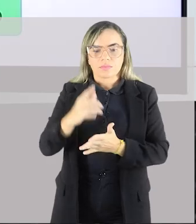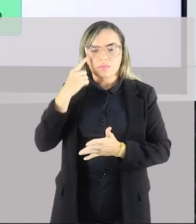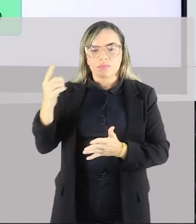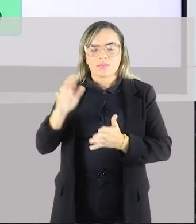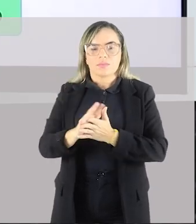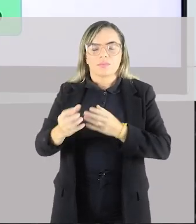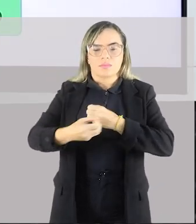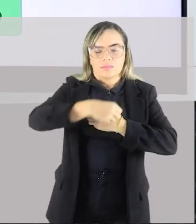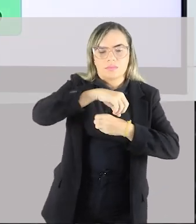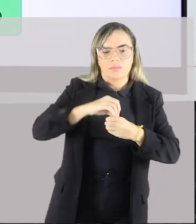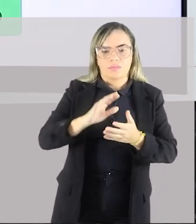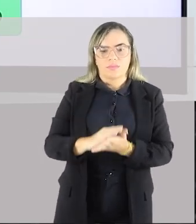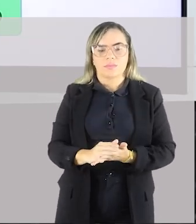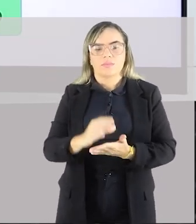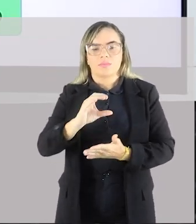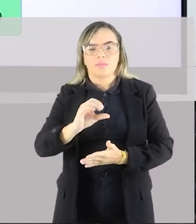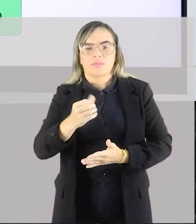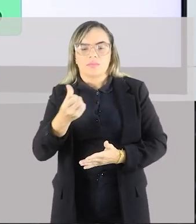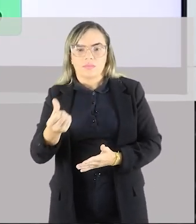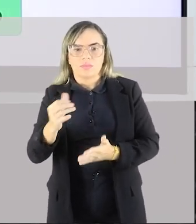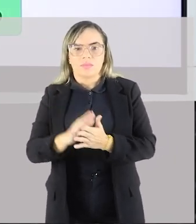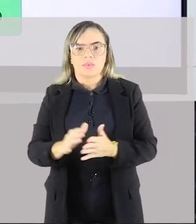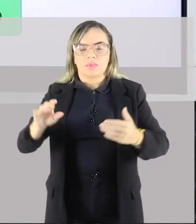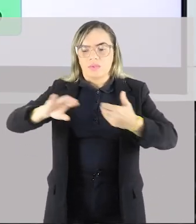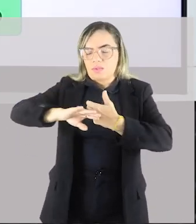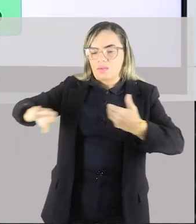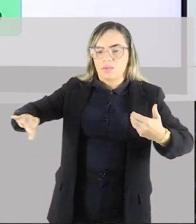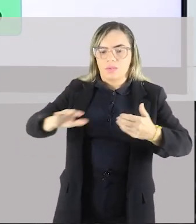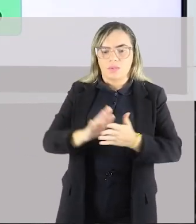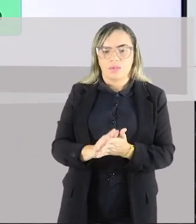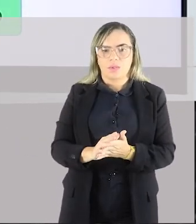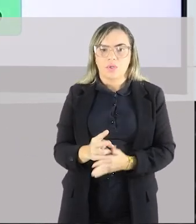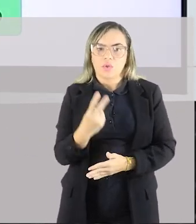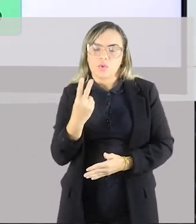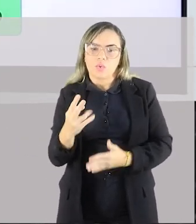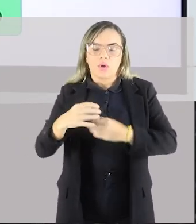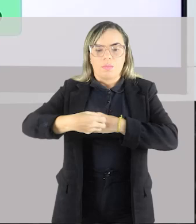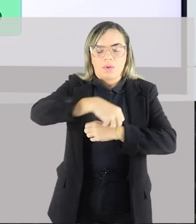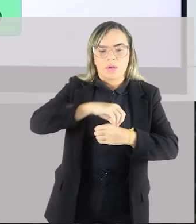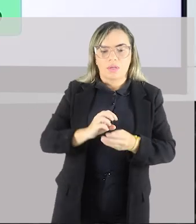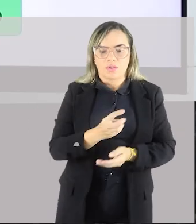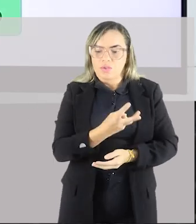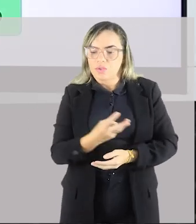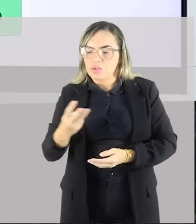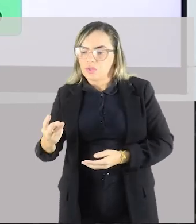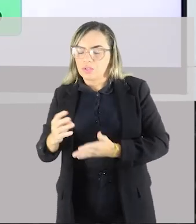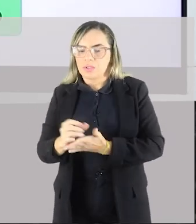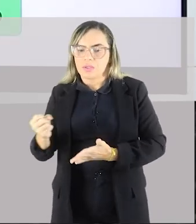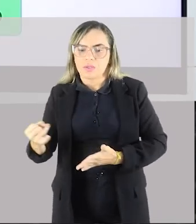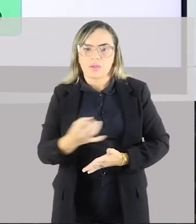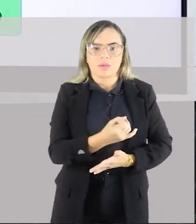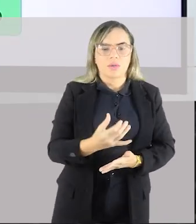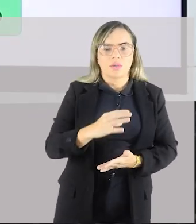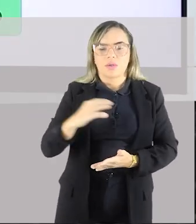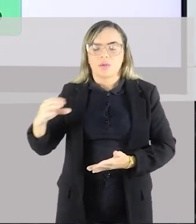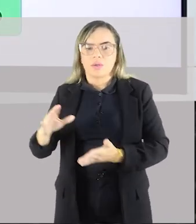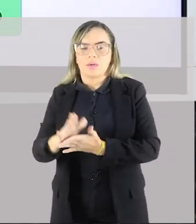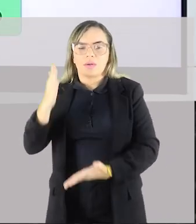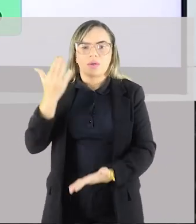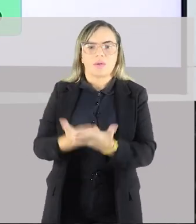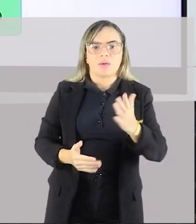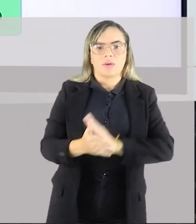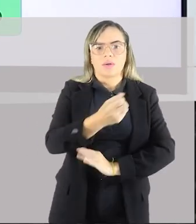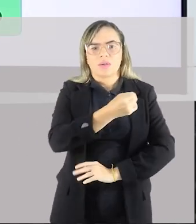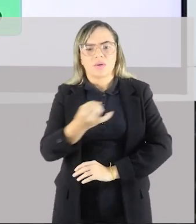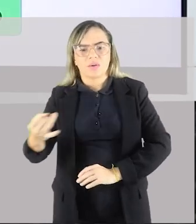essa molécula de 6 em 2 moléculas de 3 carbonos. E aí eu te pergunto, nós perdemos a quantidade